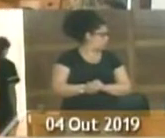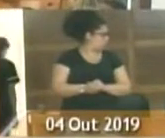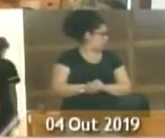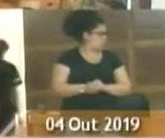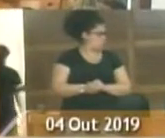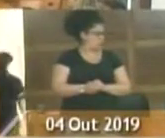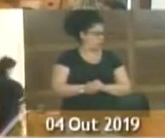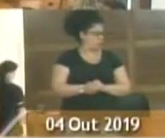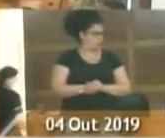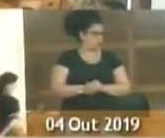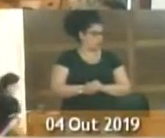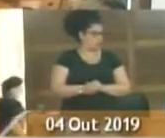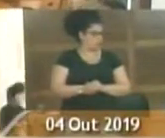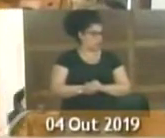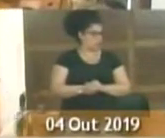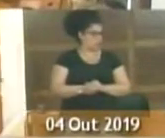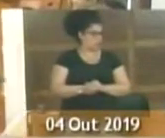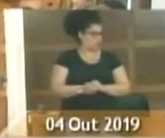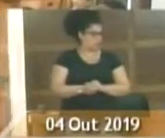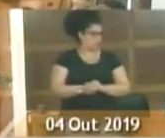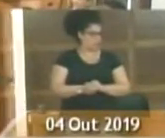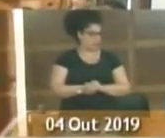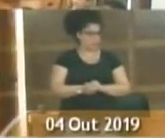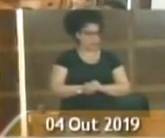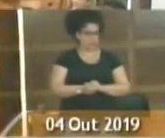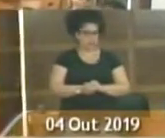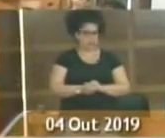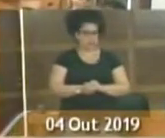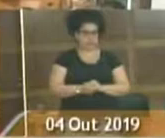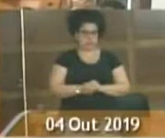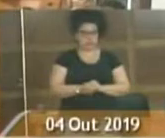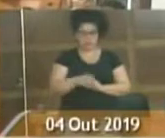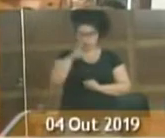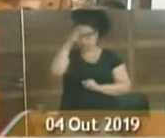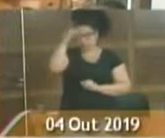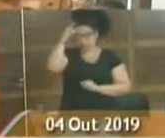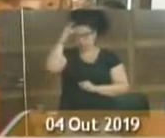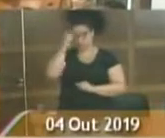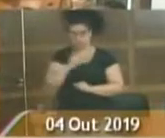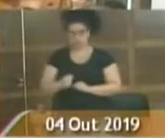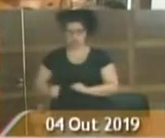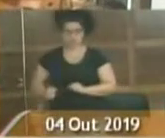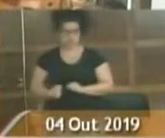do gatinho. Estava com esporotricose, sim. Ah, tá. E aí, inclusive, ela até cortou mais com ele.